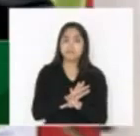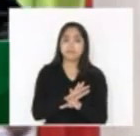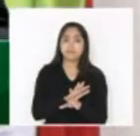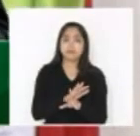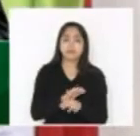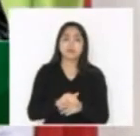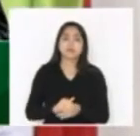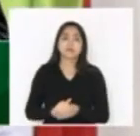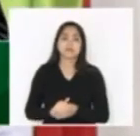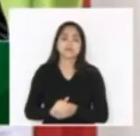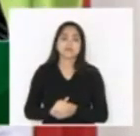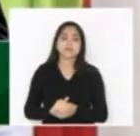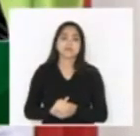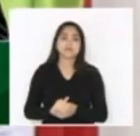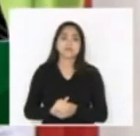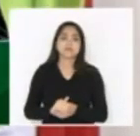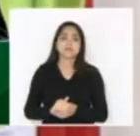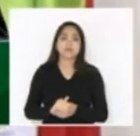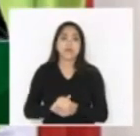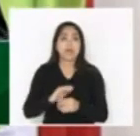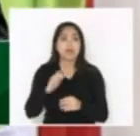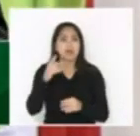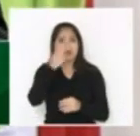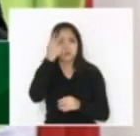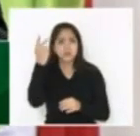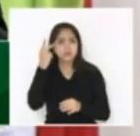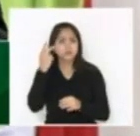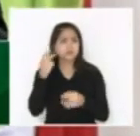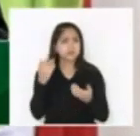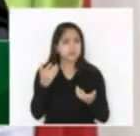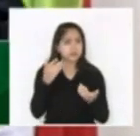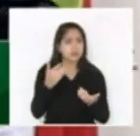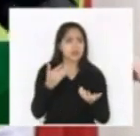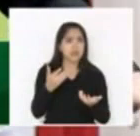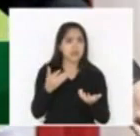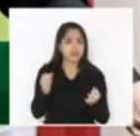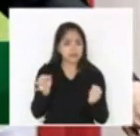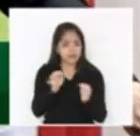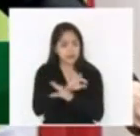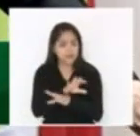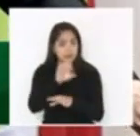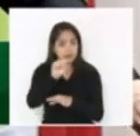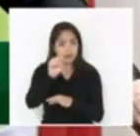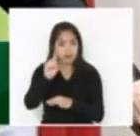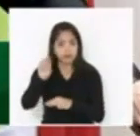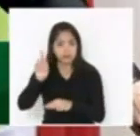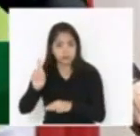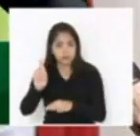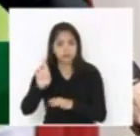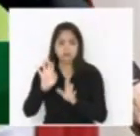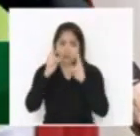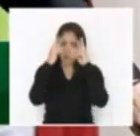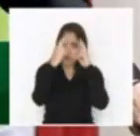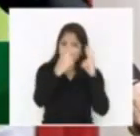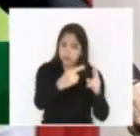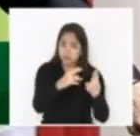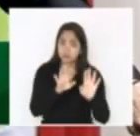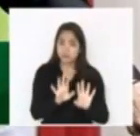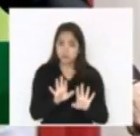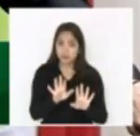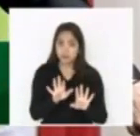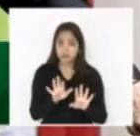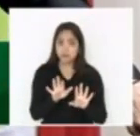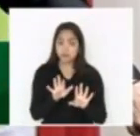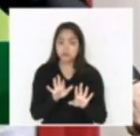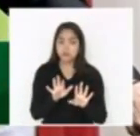aqueles que propõem a extinção, e eu respeito, propõem a extinção